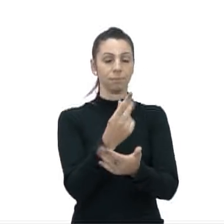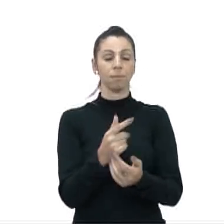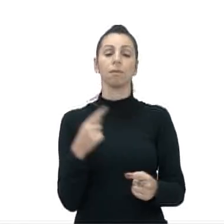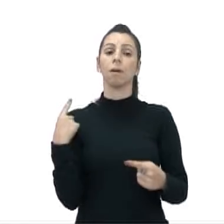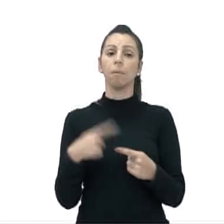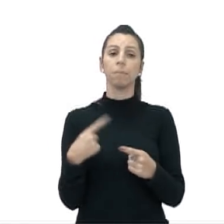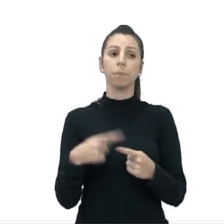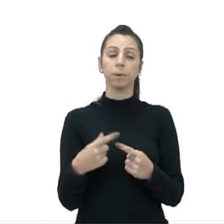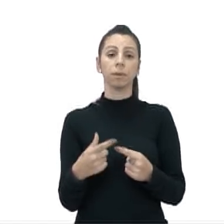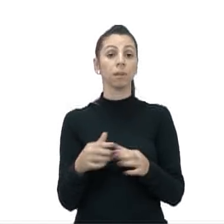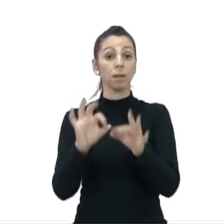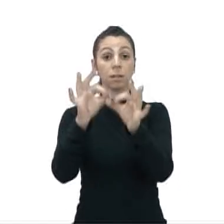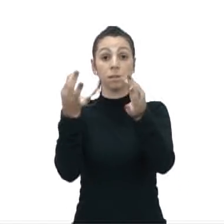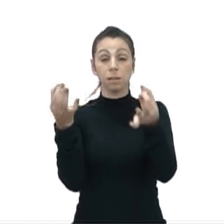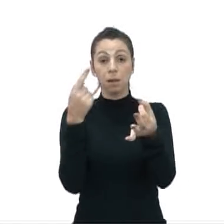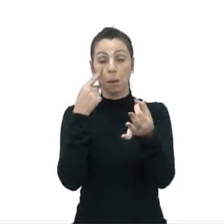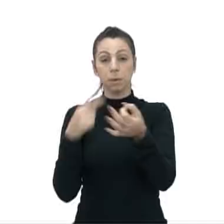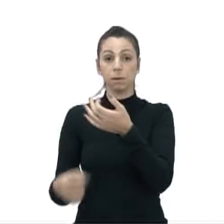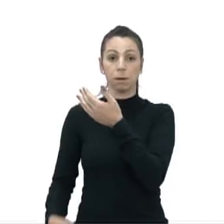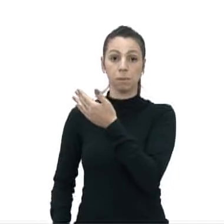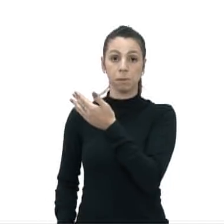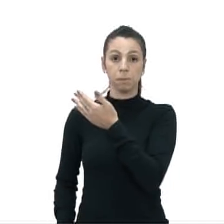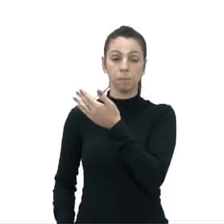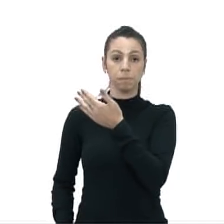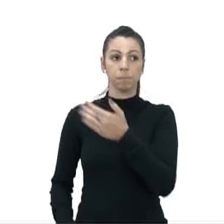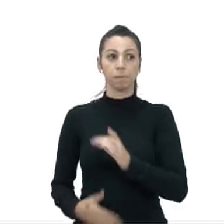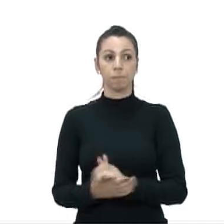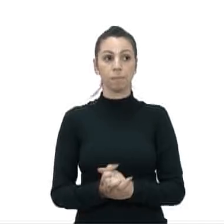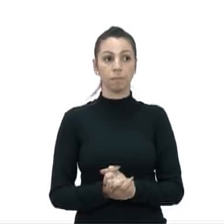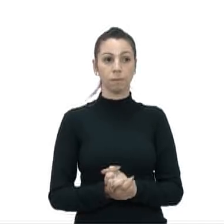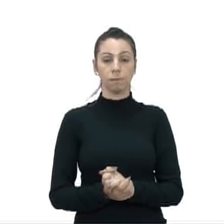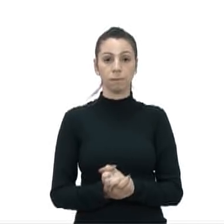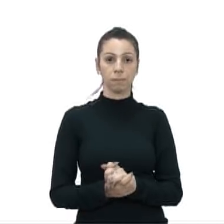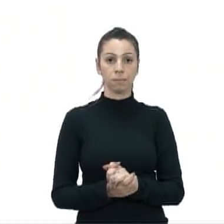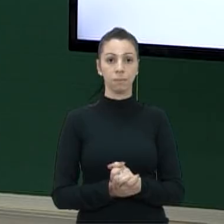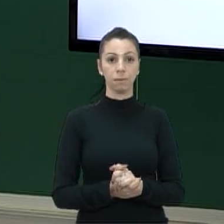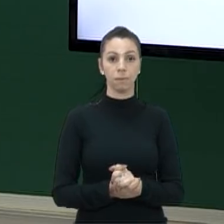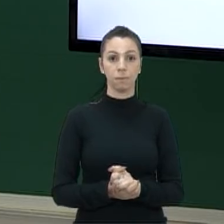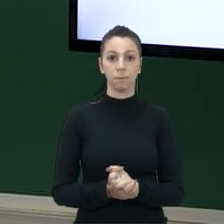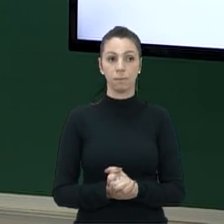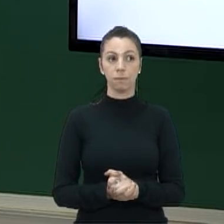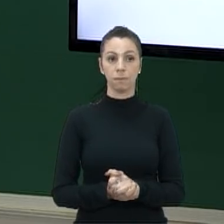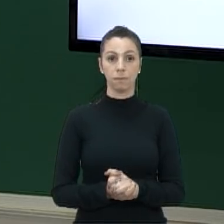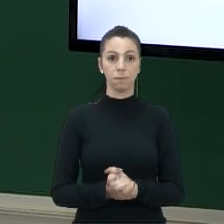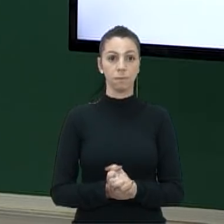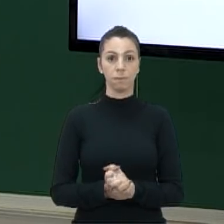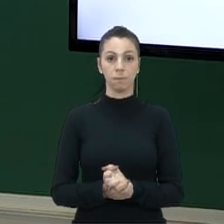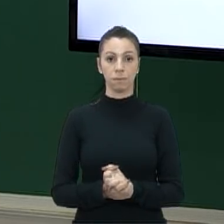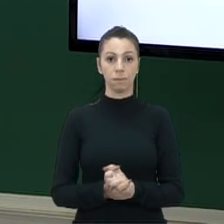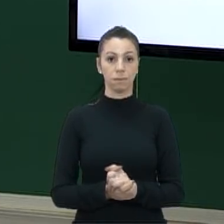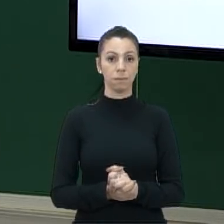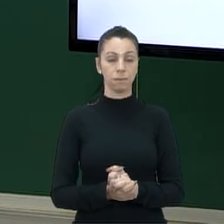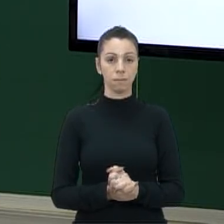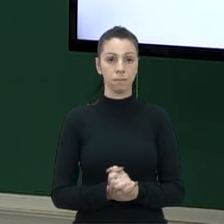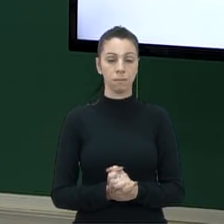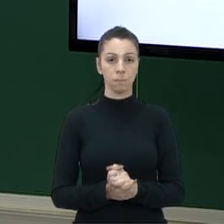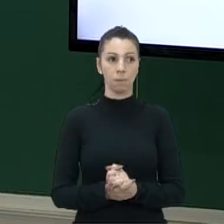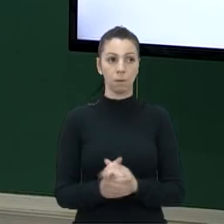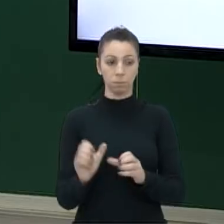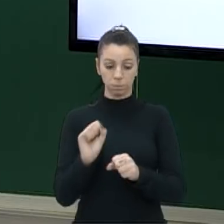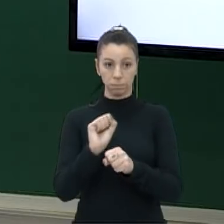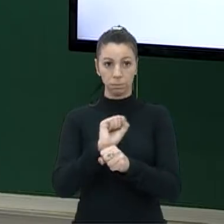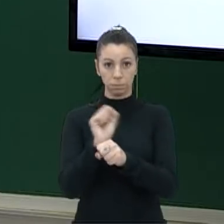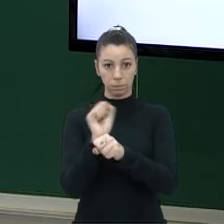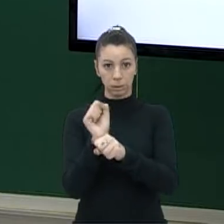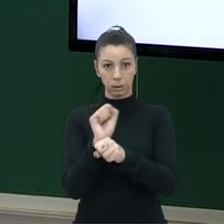gente? Muito simples. O que acontece de fato é que você tem um veículo, né? Ele está